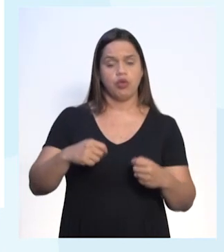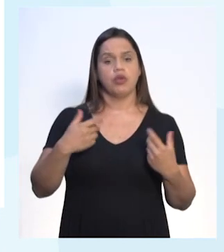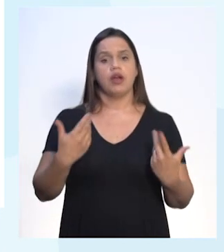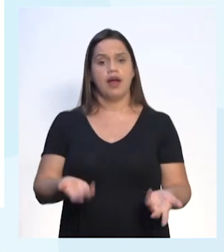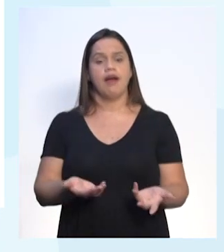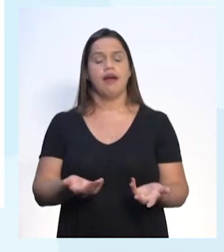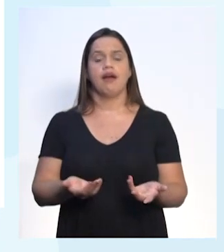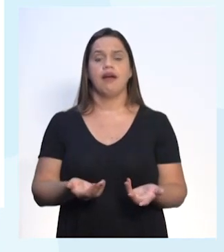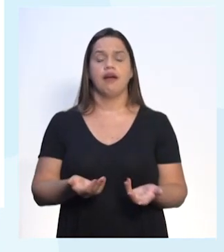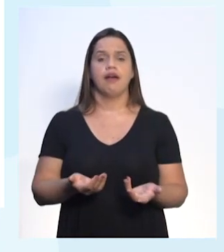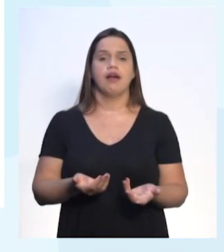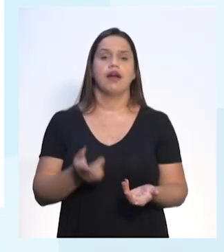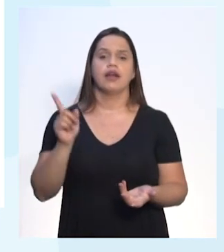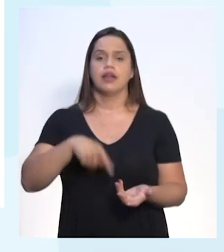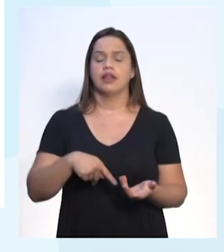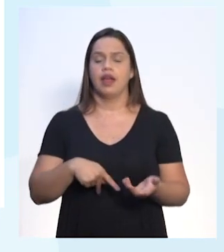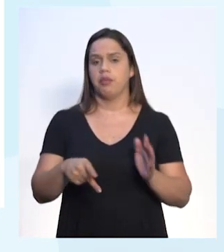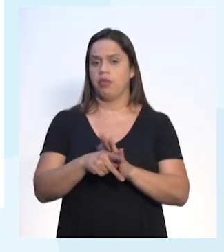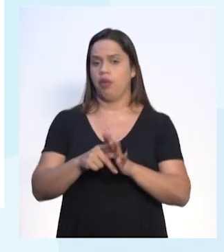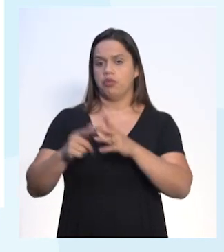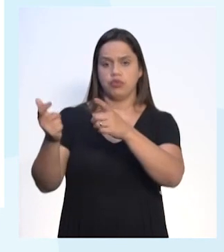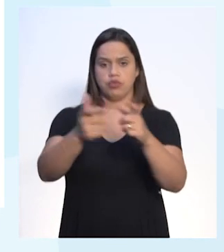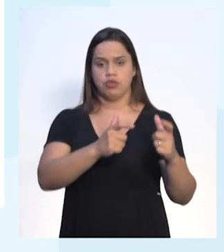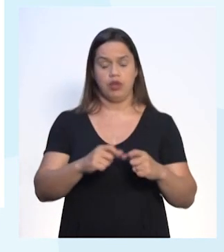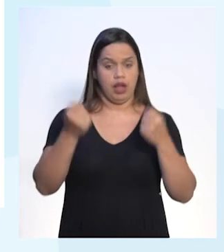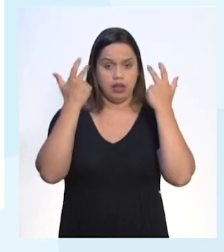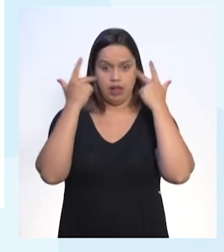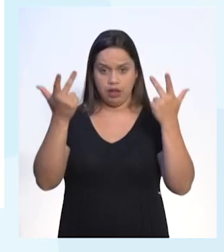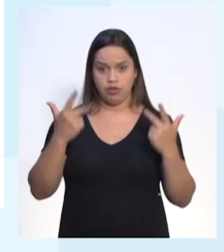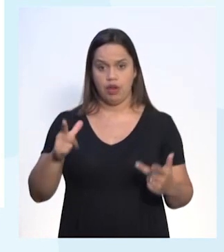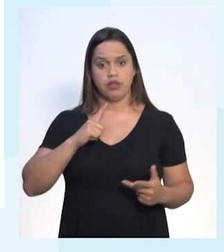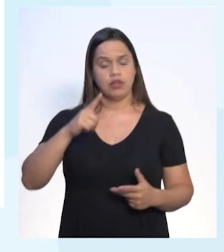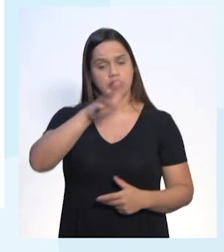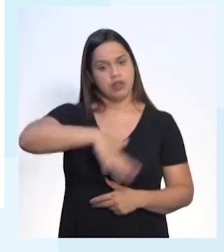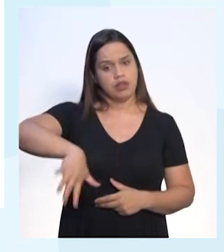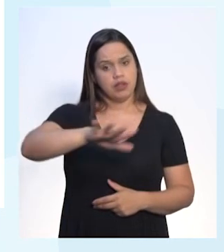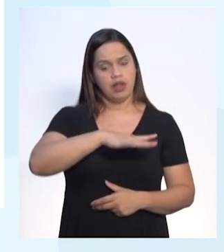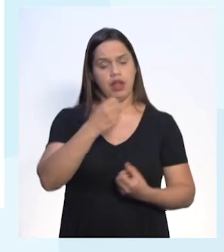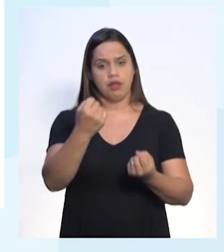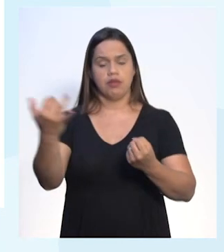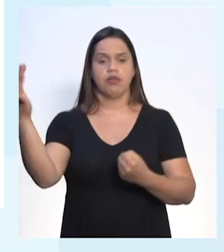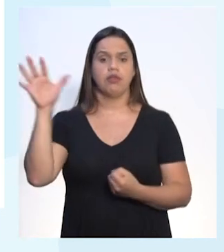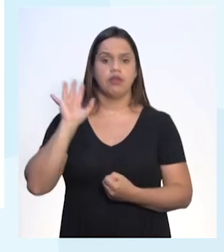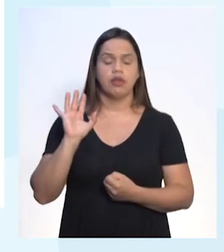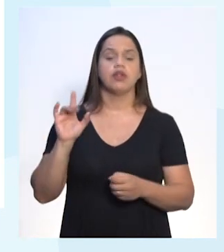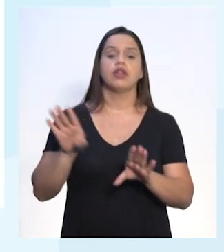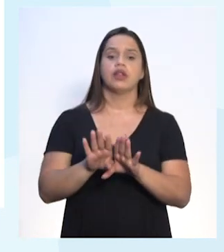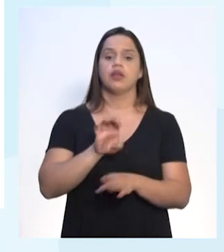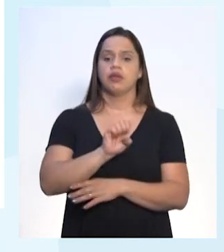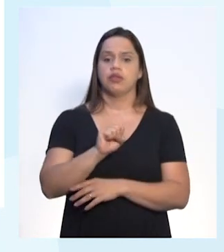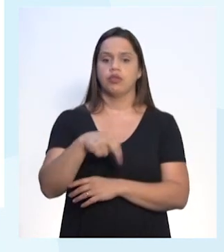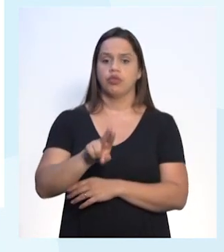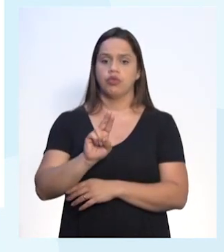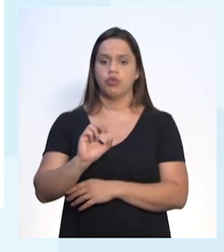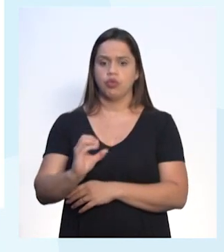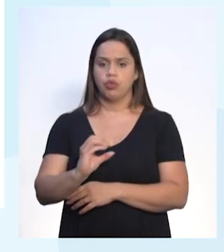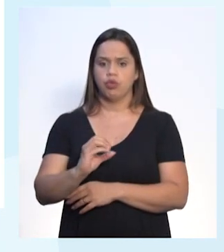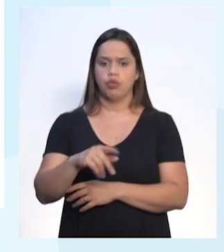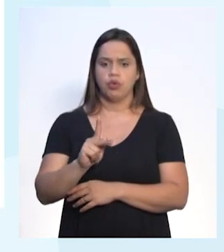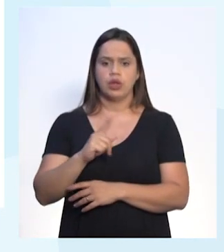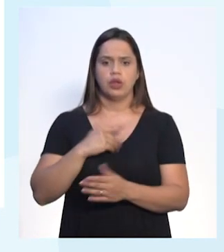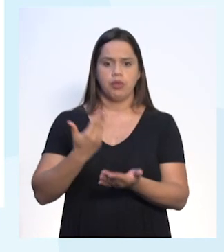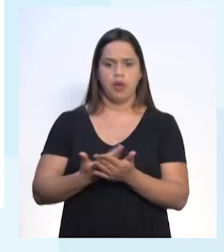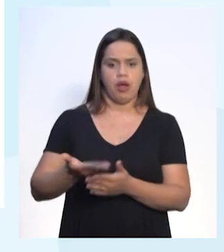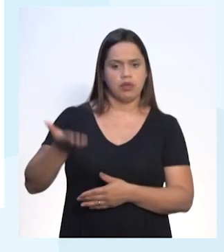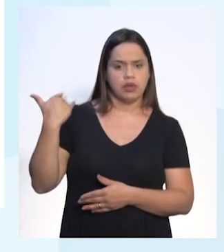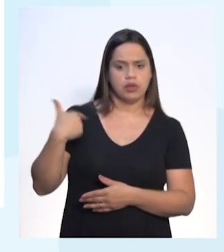são lá os patrimônios natural que nós temos aí da natureza, o SNUC, né, que até numa aula anterior